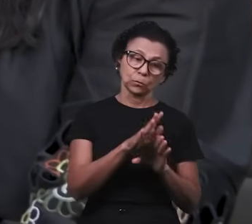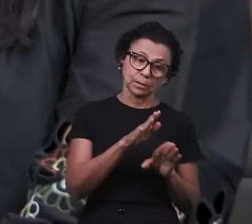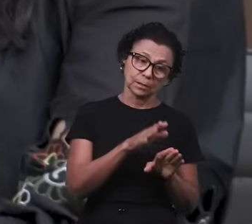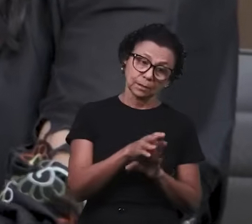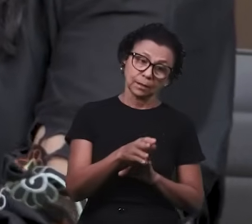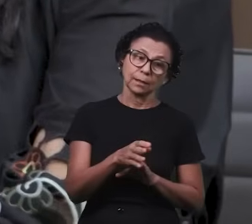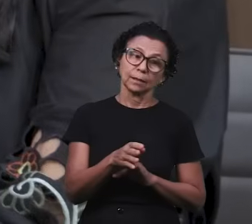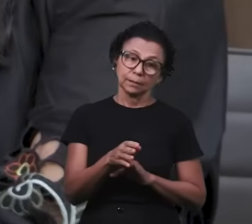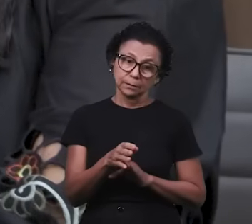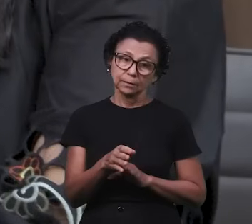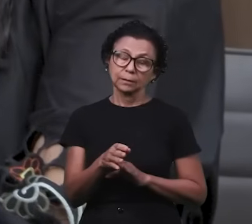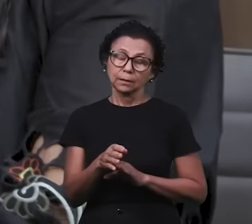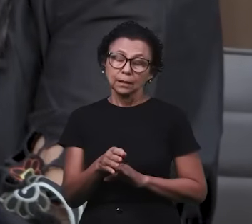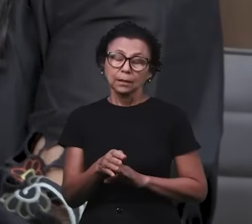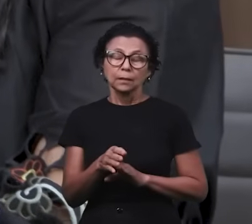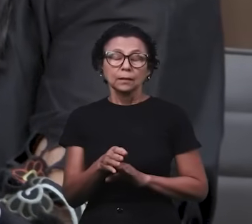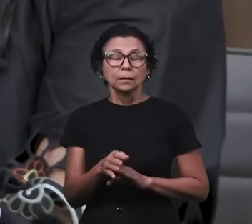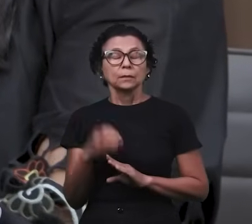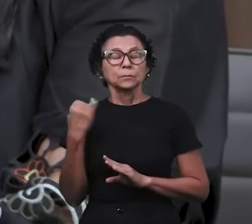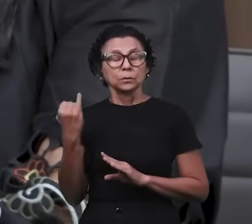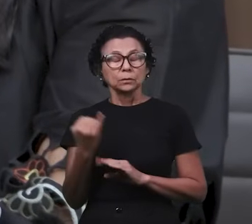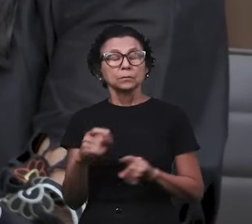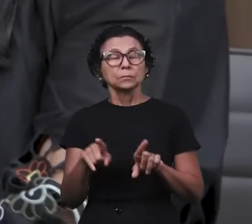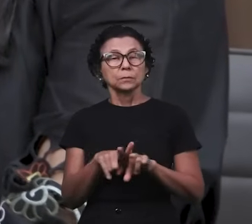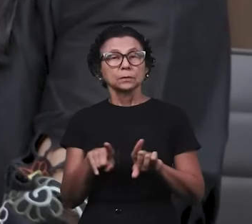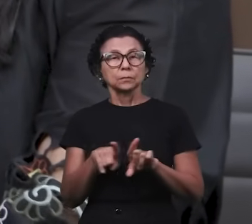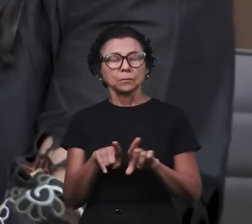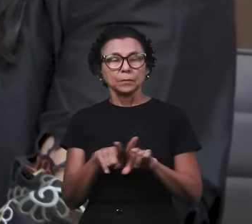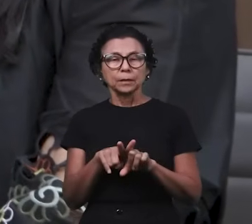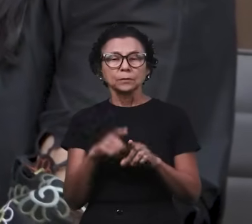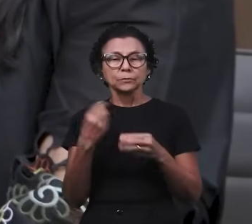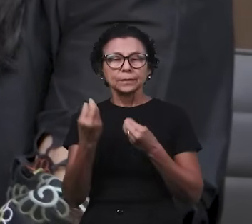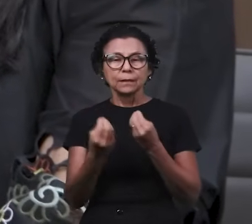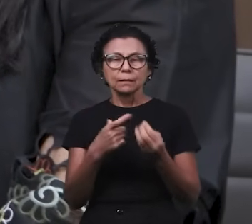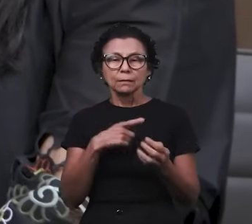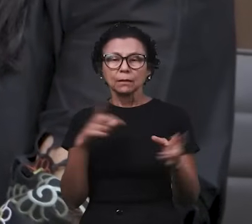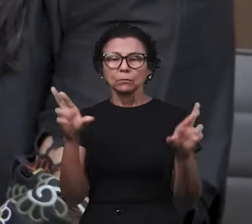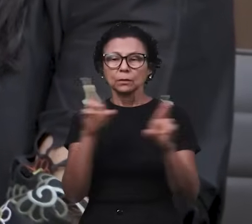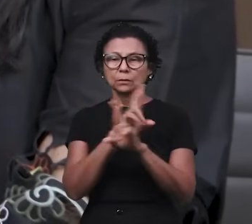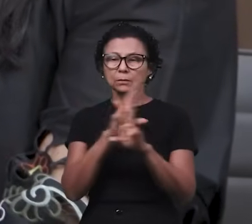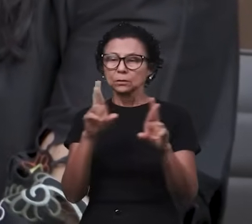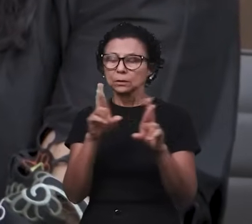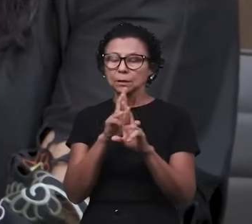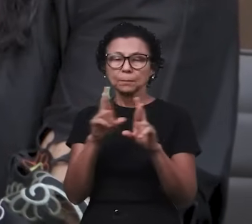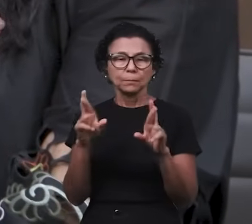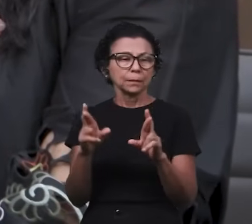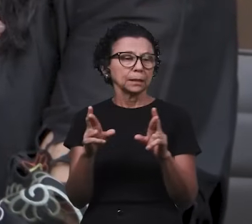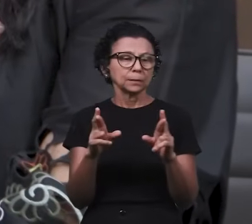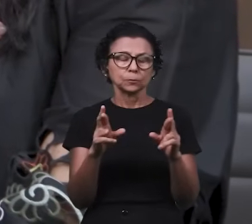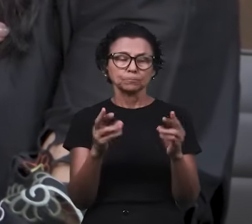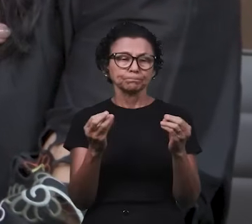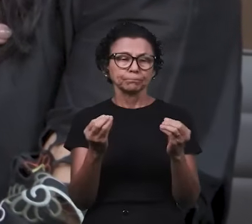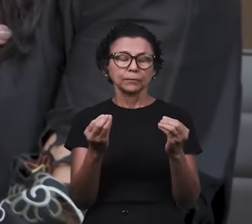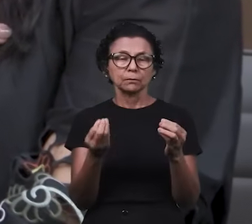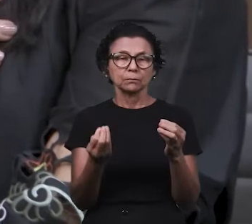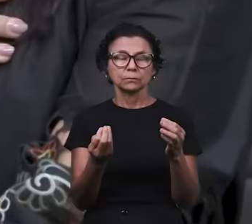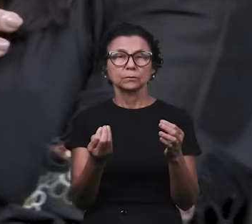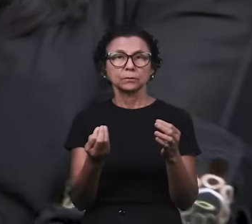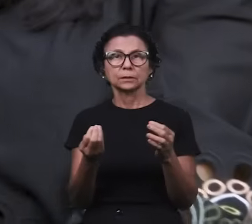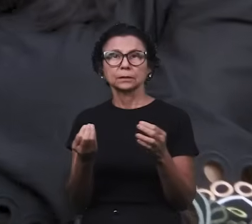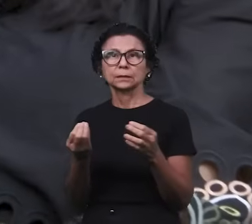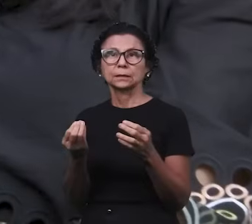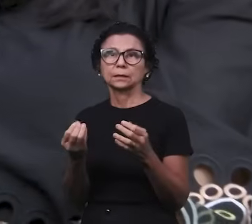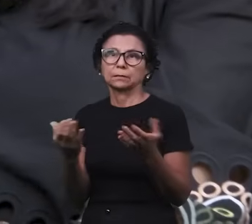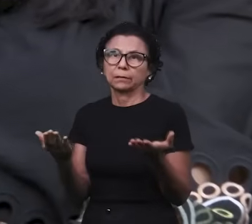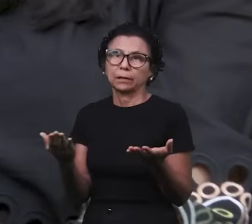de tudo, de construir um relacionamento. Claro. Para você conseguir orar e receber uma bênção de